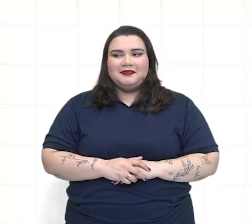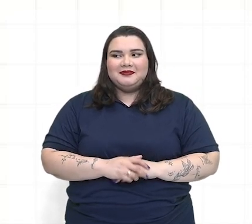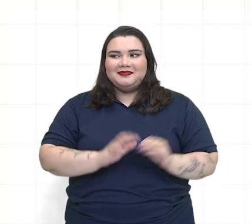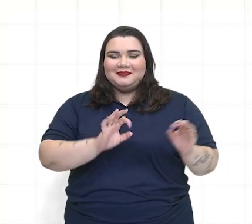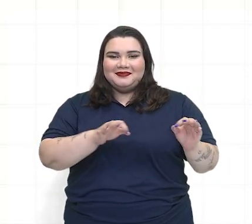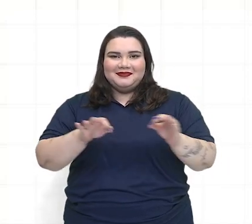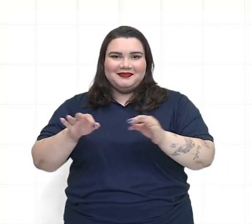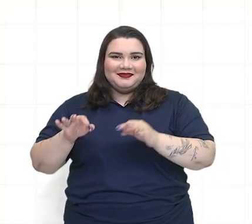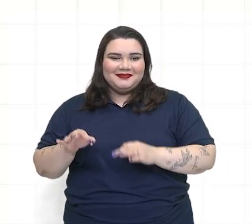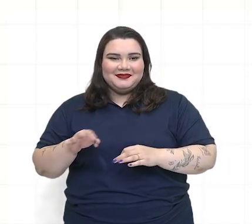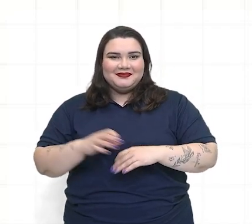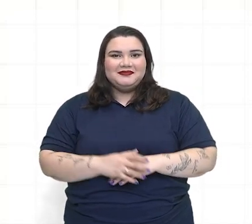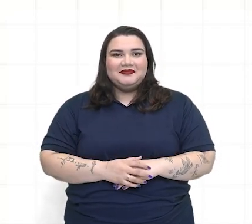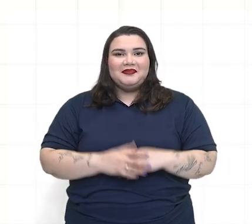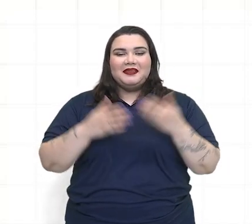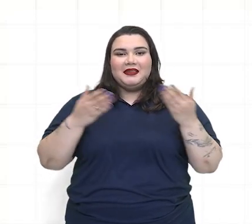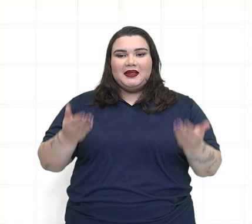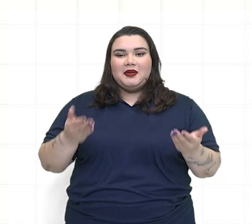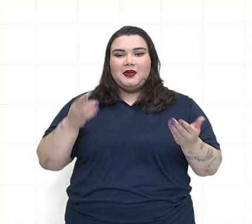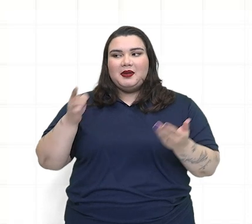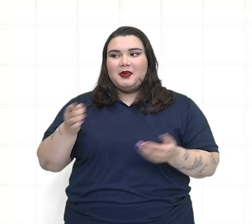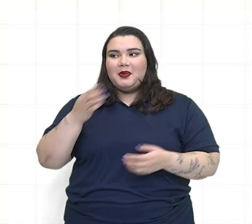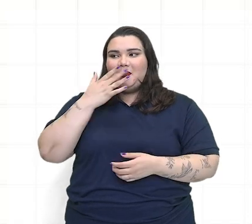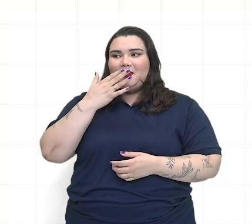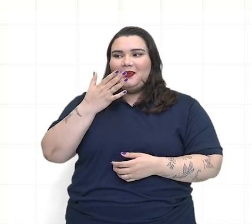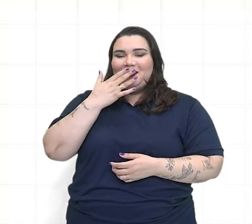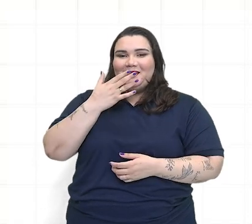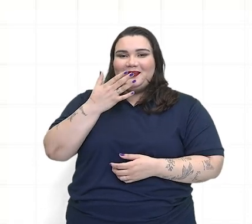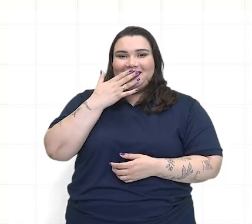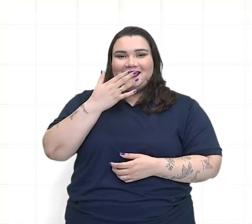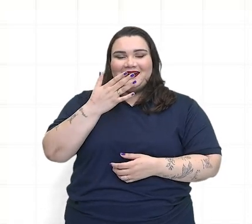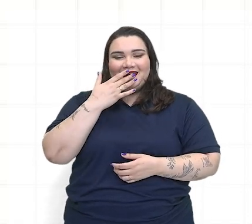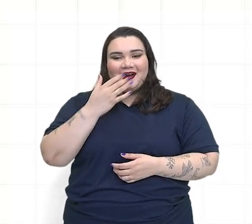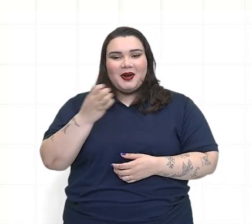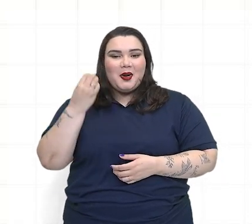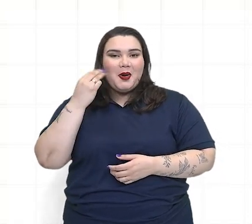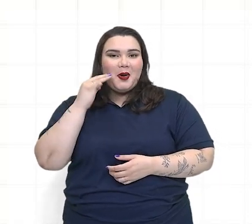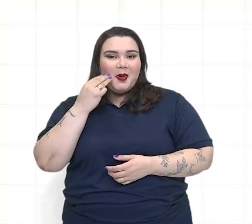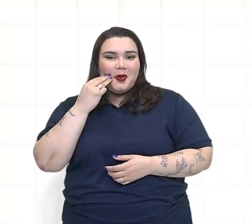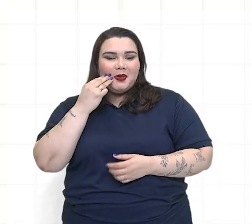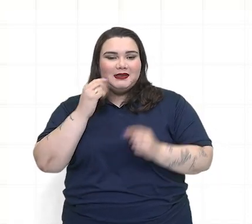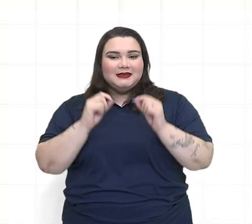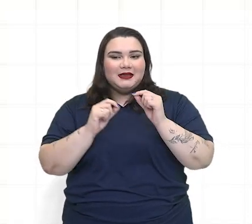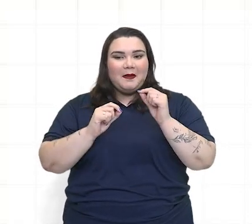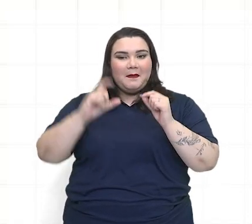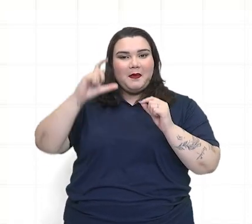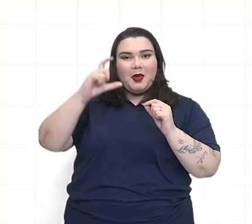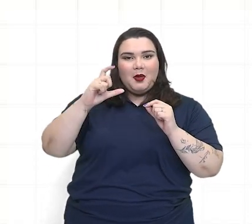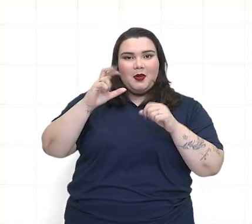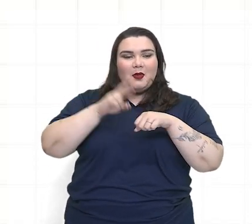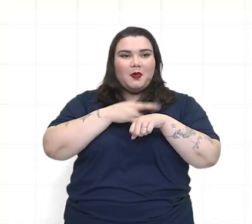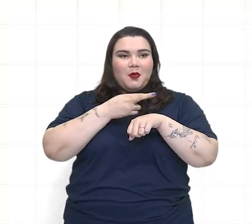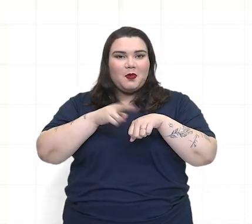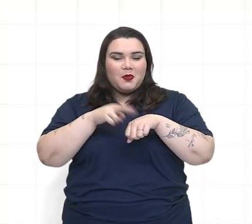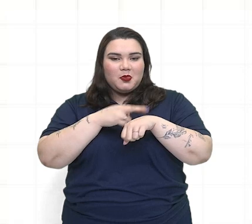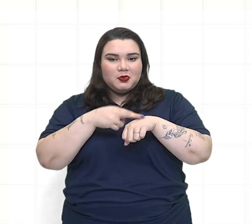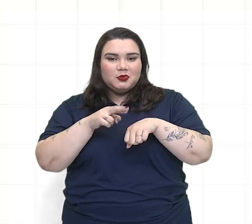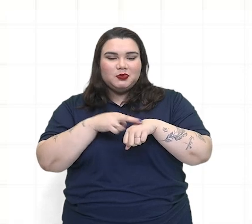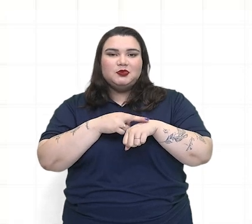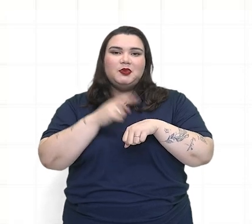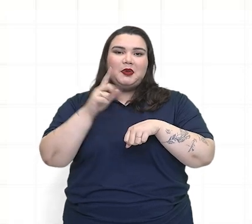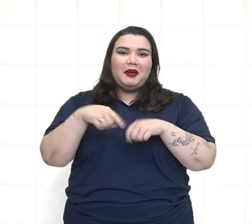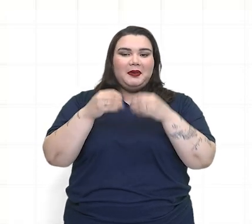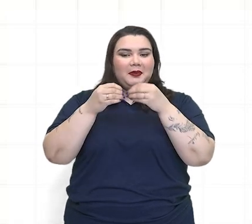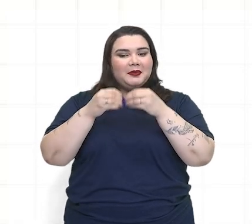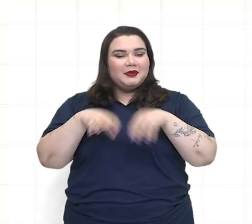bem. Então toda vez que o rosa for maior que o roxo, nós vamos ter prejuízo, que é justamente,